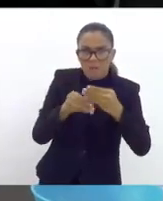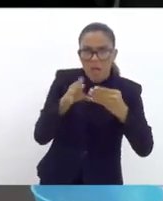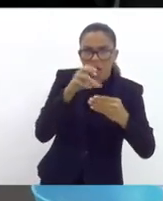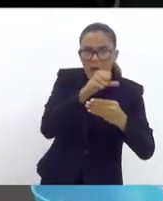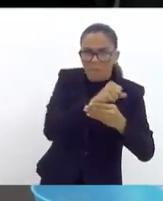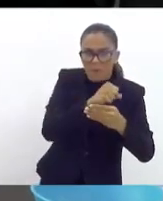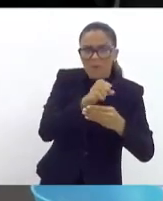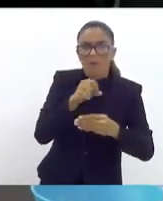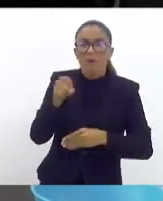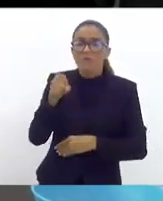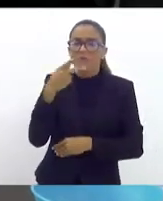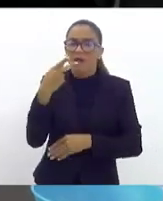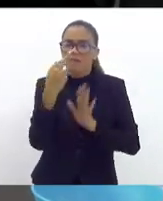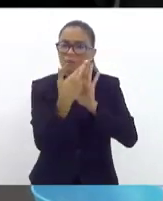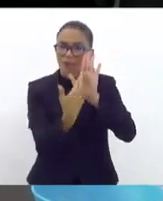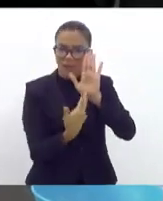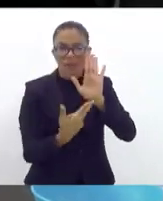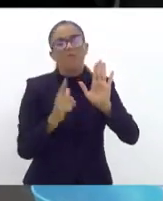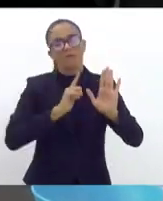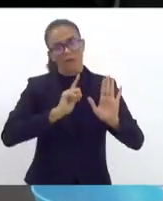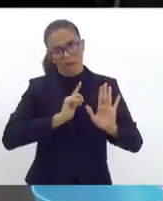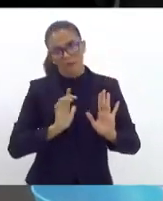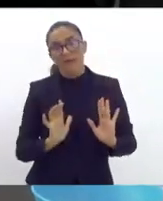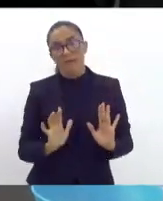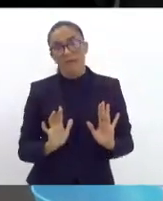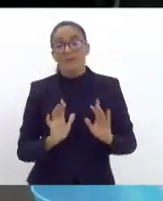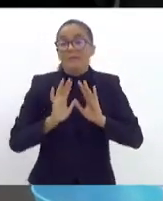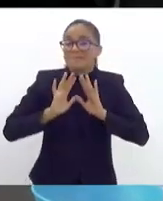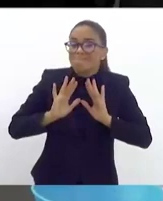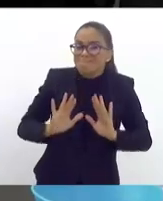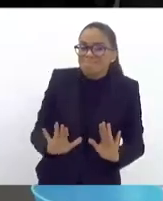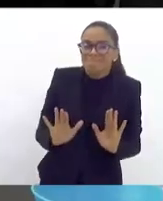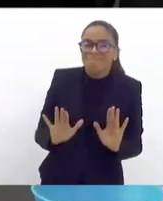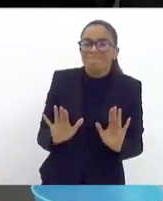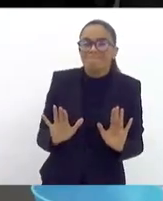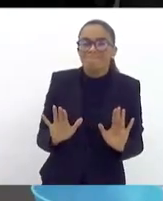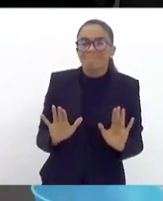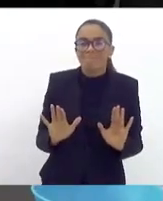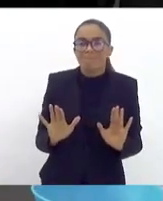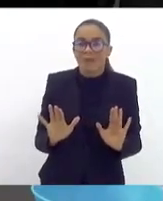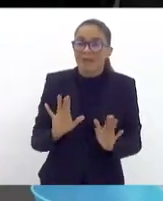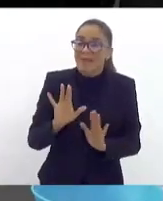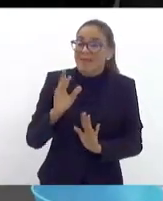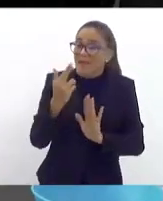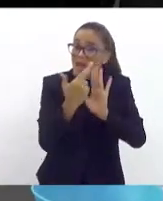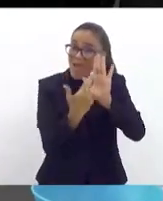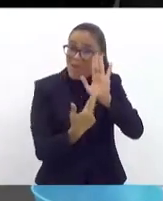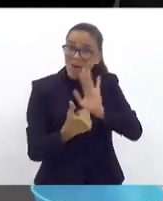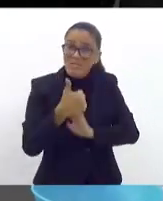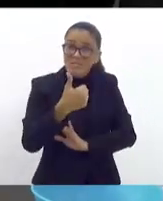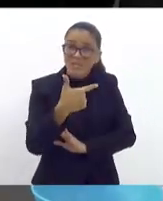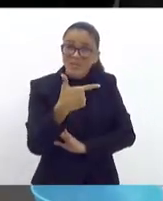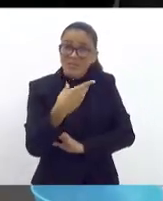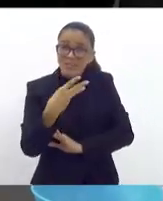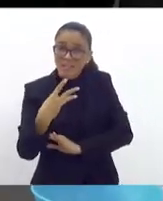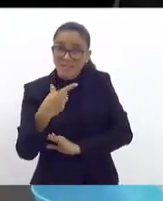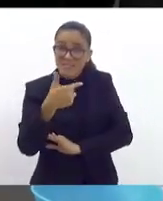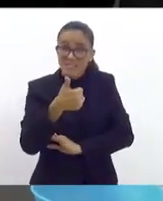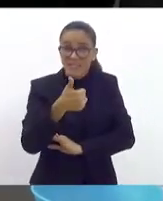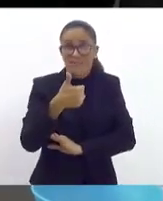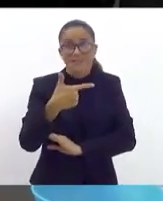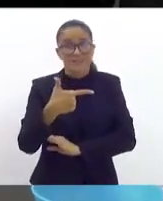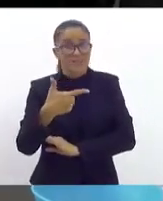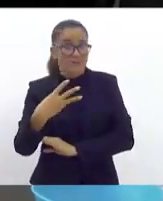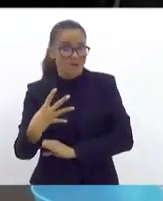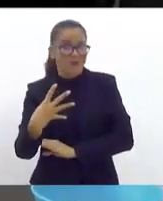fala do regramento de fato a mas na regulação do 123 do 124 do